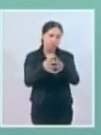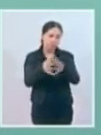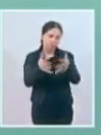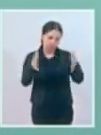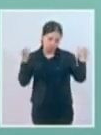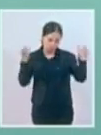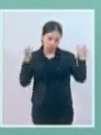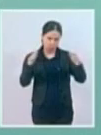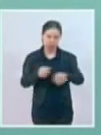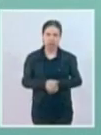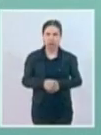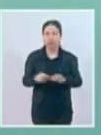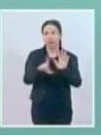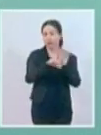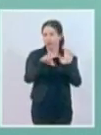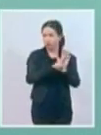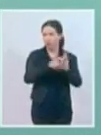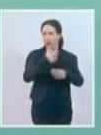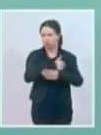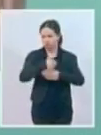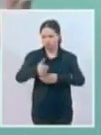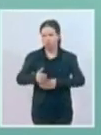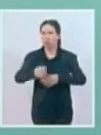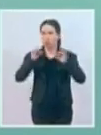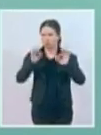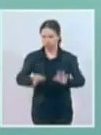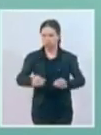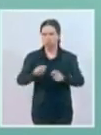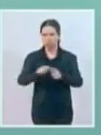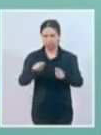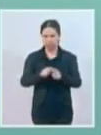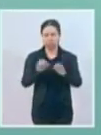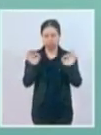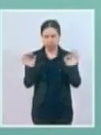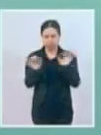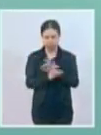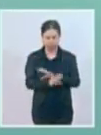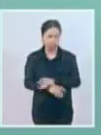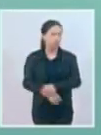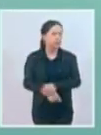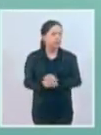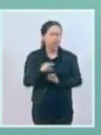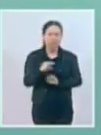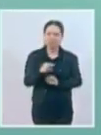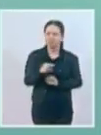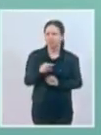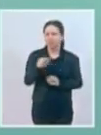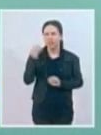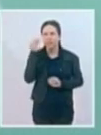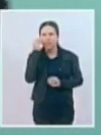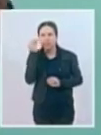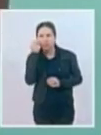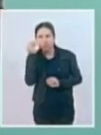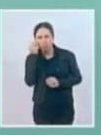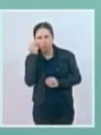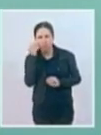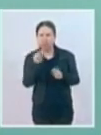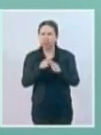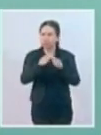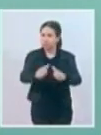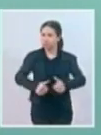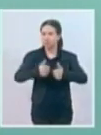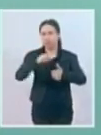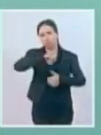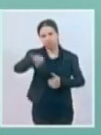dentro da legalidade, da moralidade do processo, eles ampliaram e fizeram de tudo para que essa emenda fosse da melhor maneira